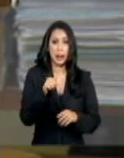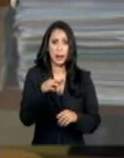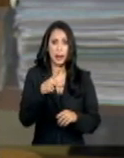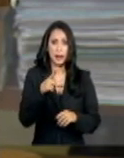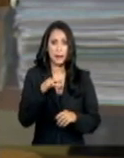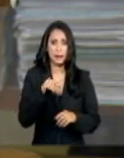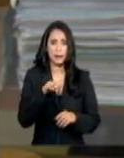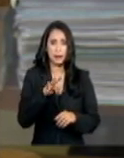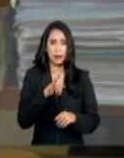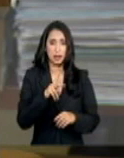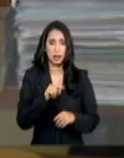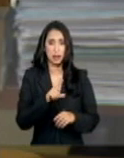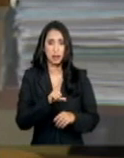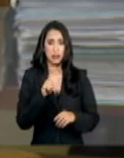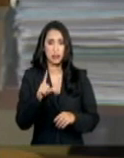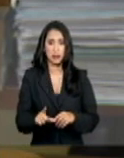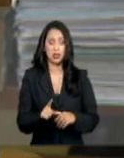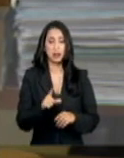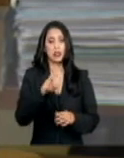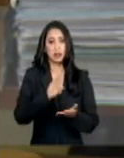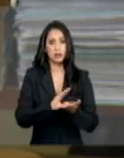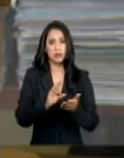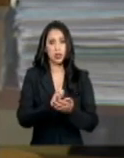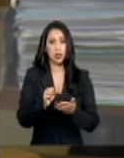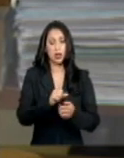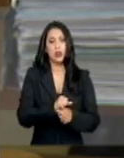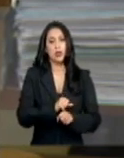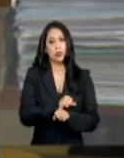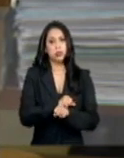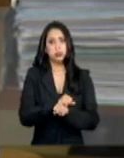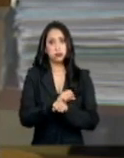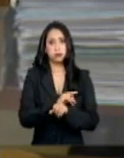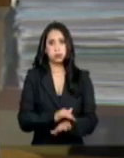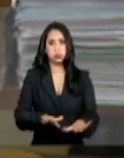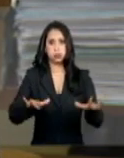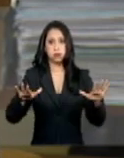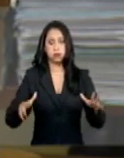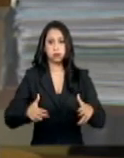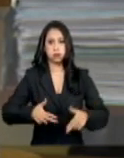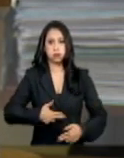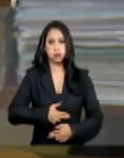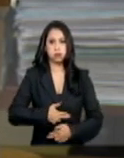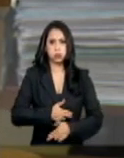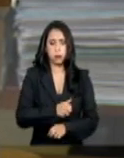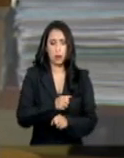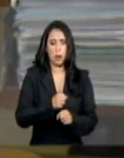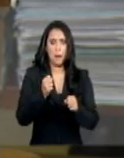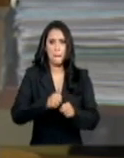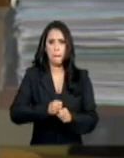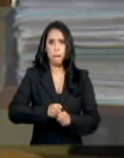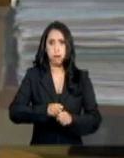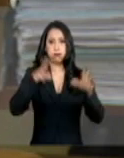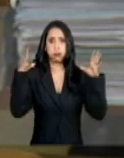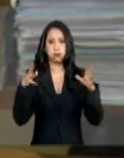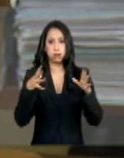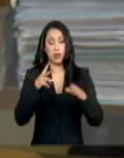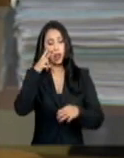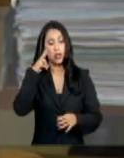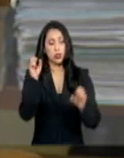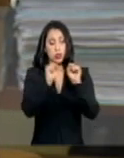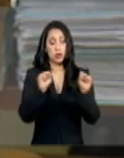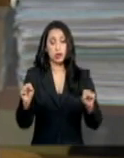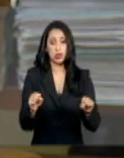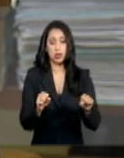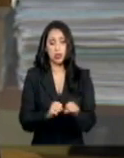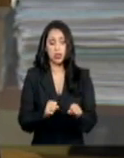ao financiamento da proliferação de armas de destruição em massa nem assim a outras ameaças à integridade do sistema financeiro